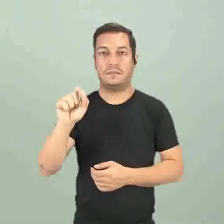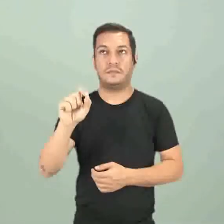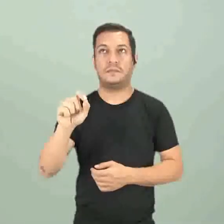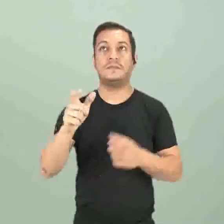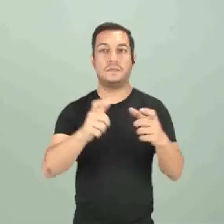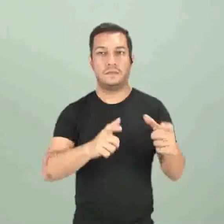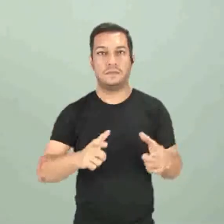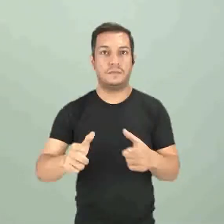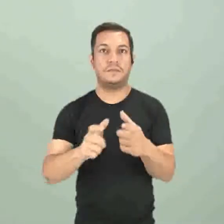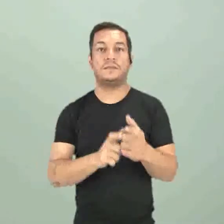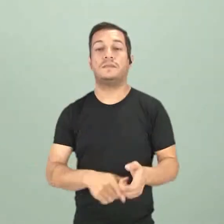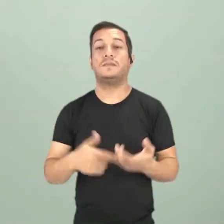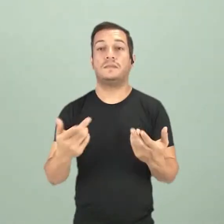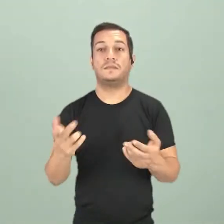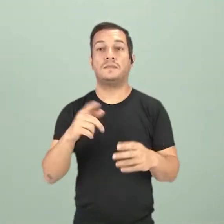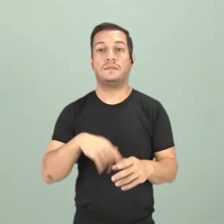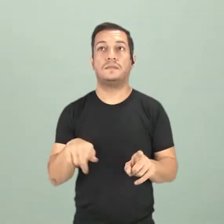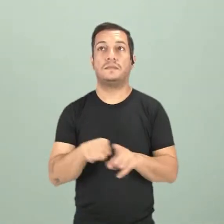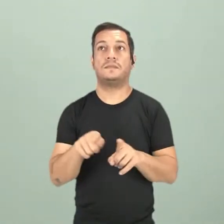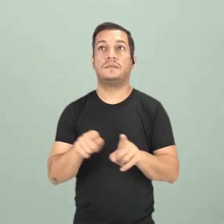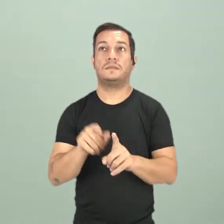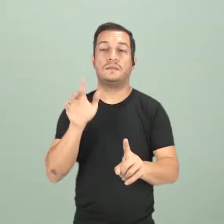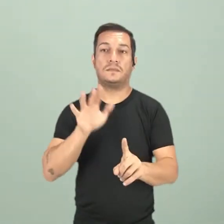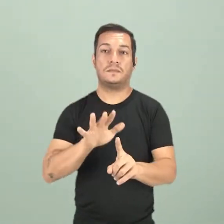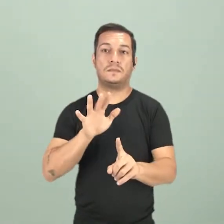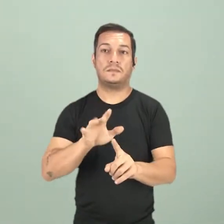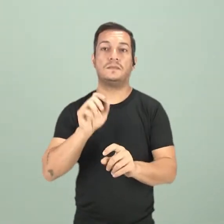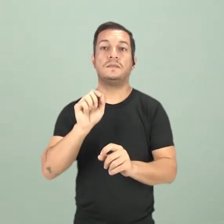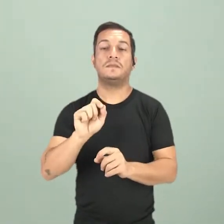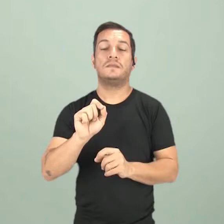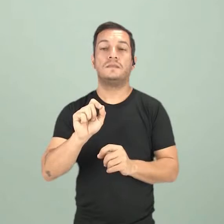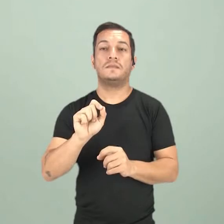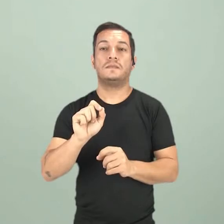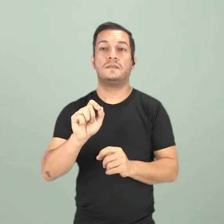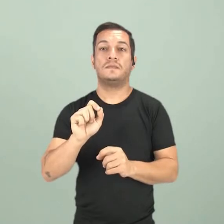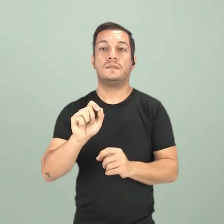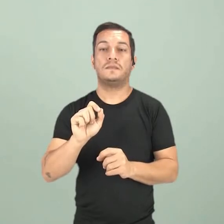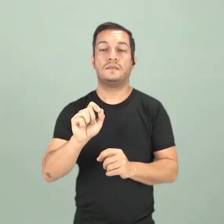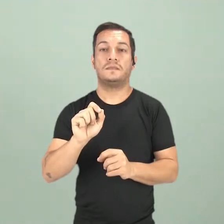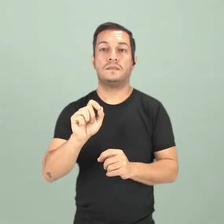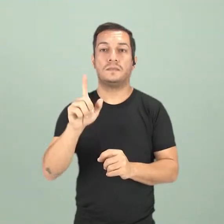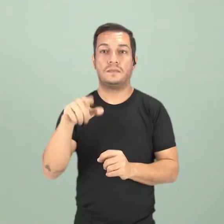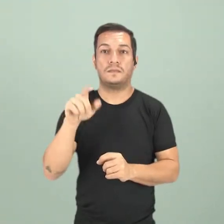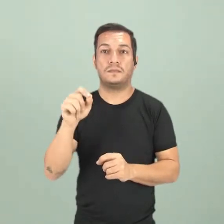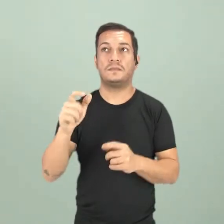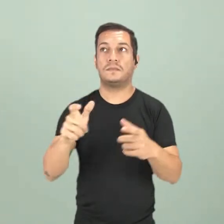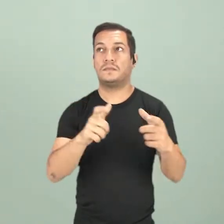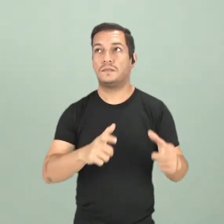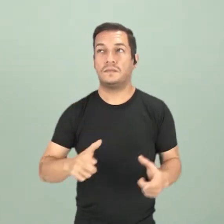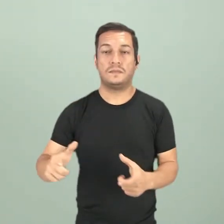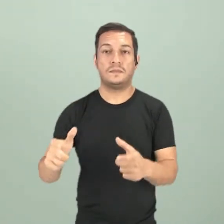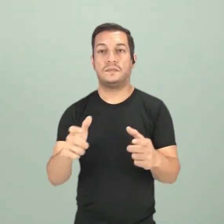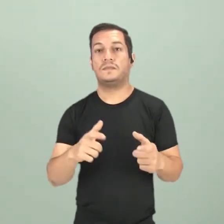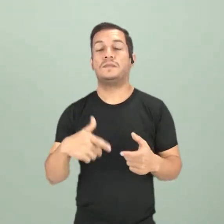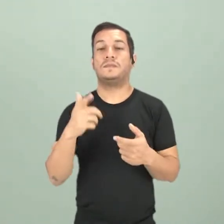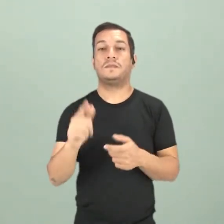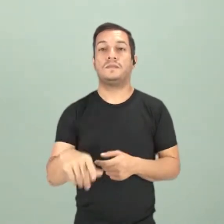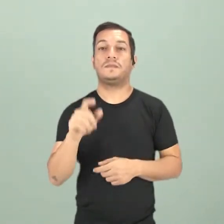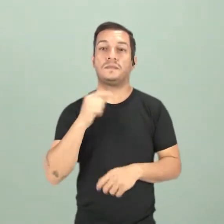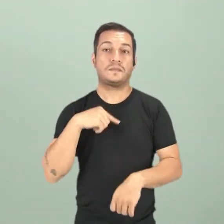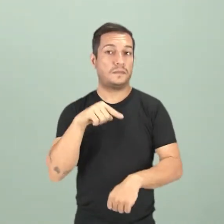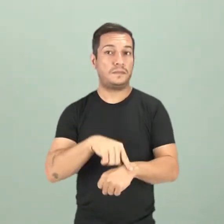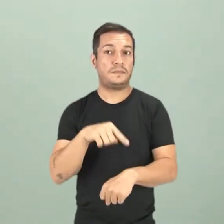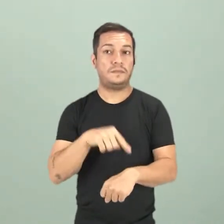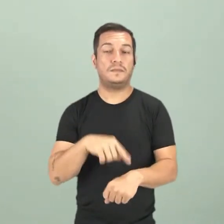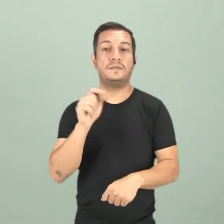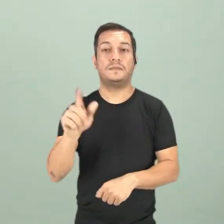esse lugar. E por influência, por alusão a esse local, esse